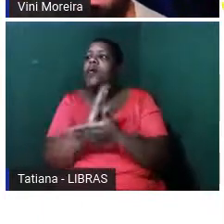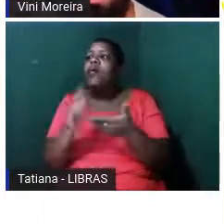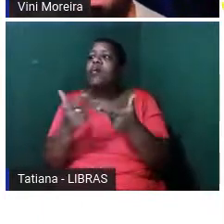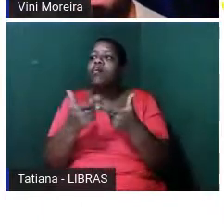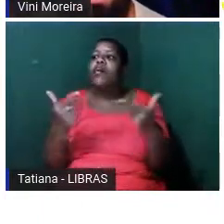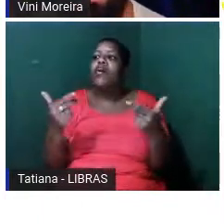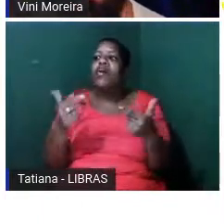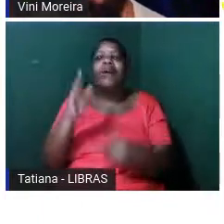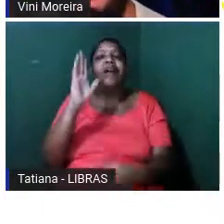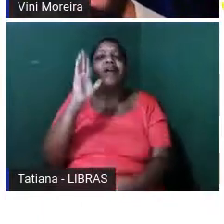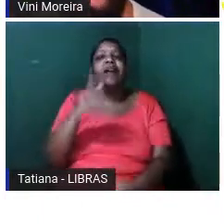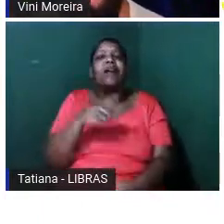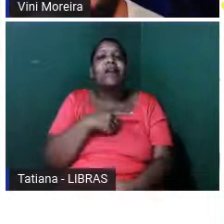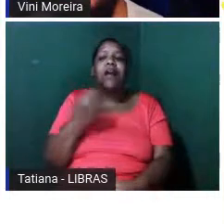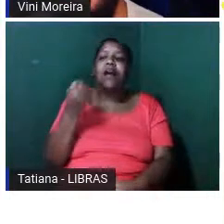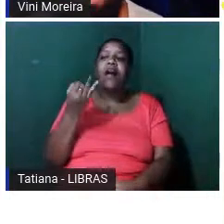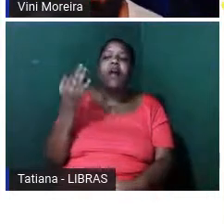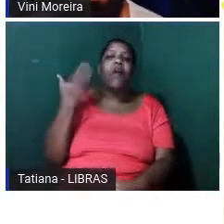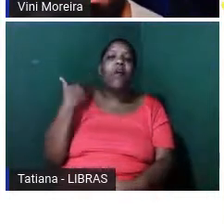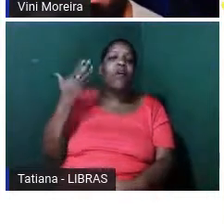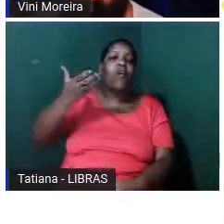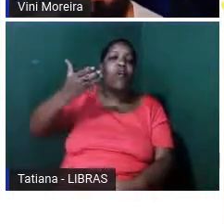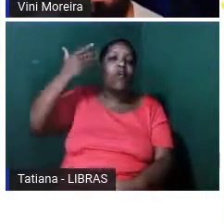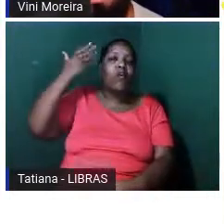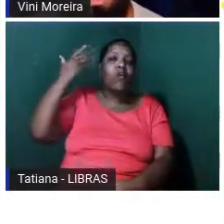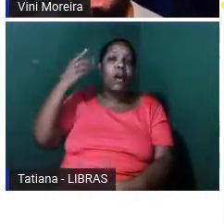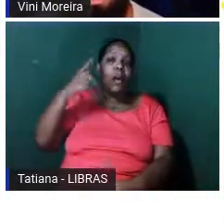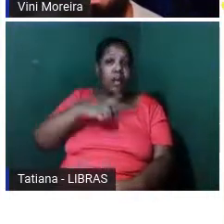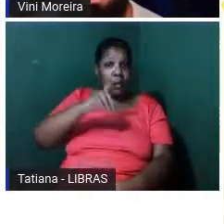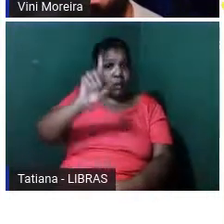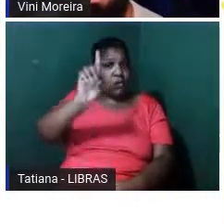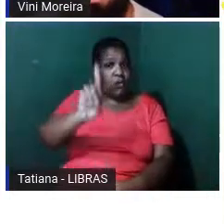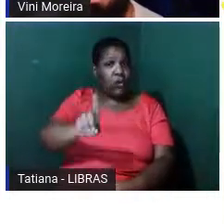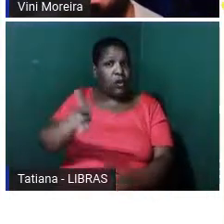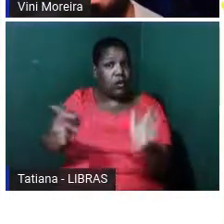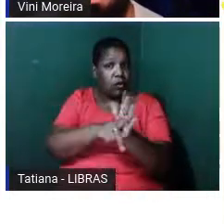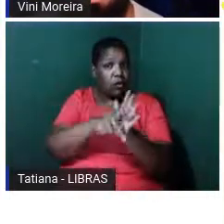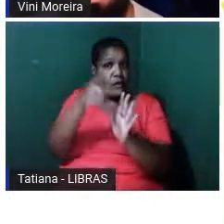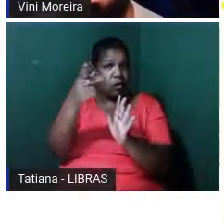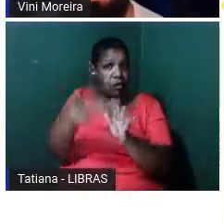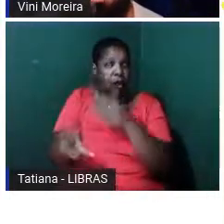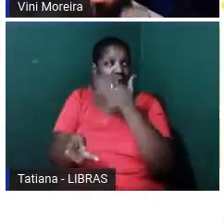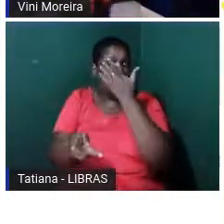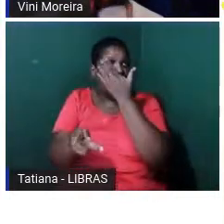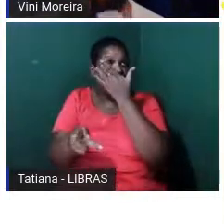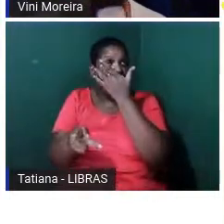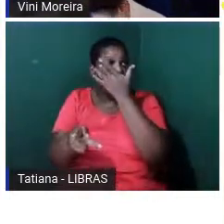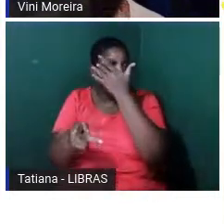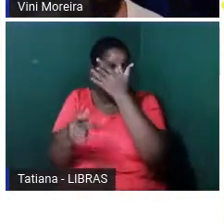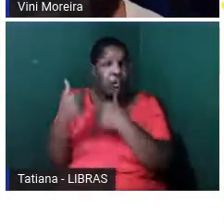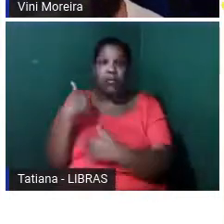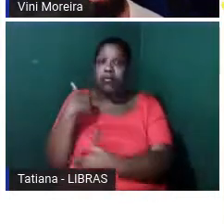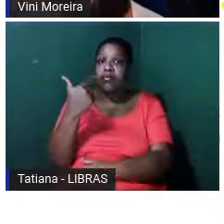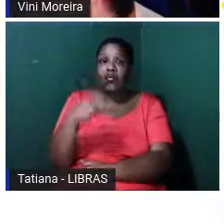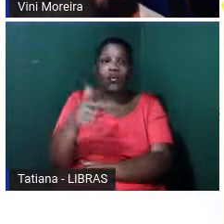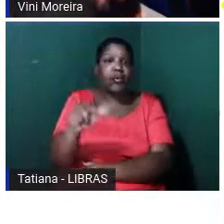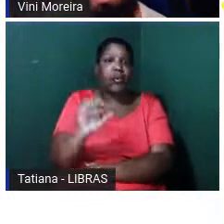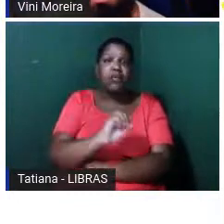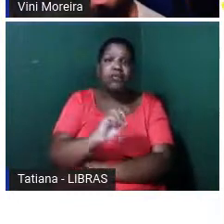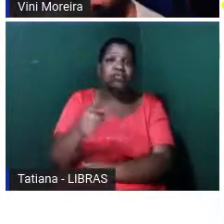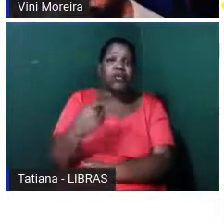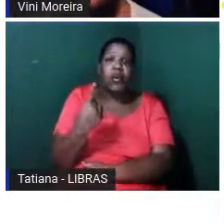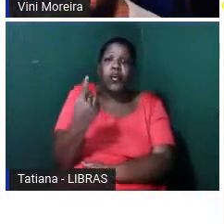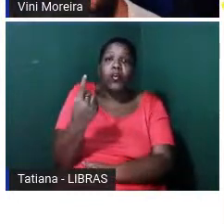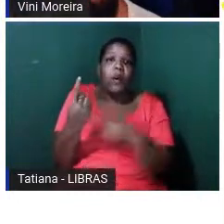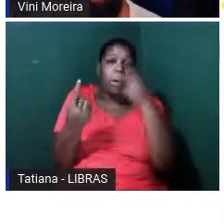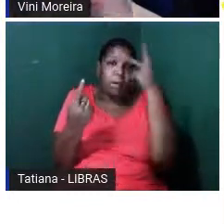já tá aí há tanto tempo que os direitos dela eu já não existem mais para uma